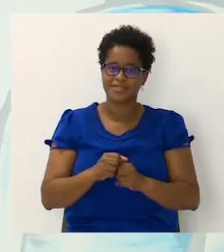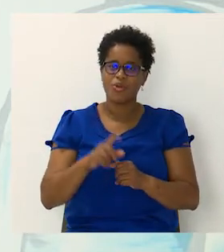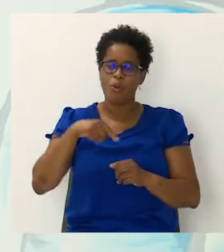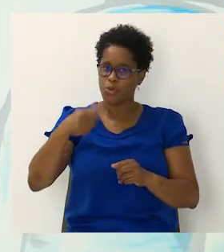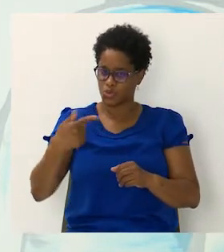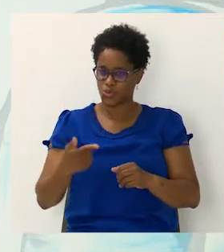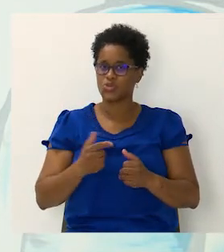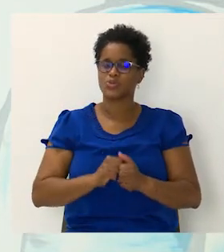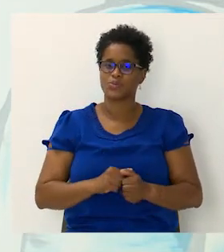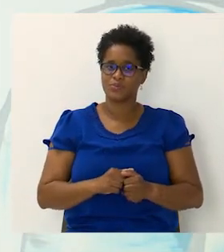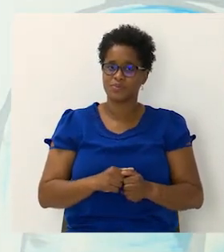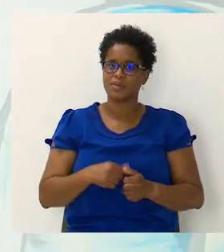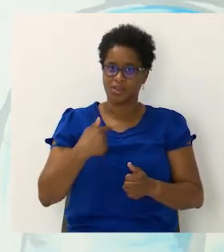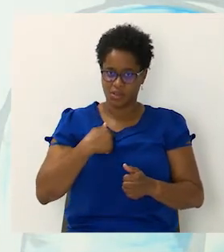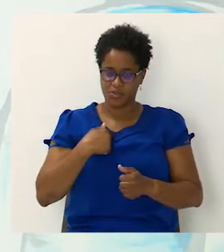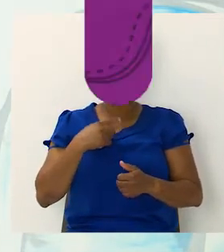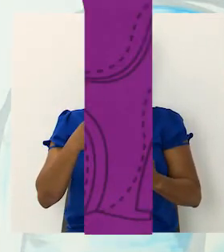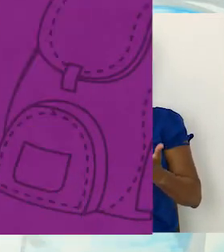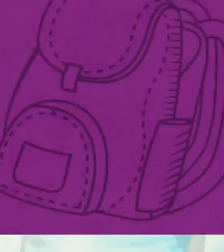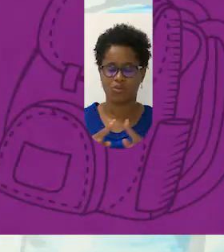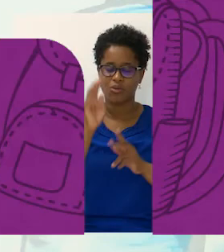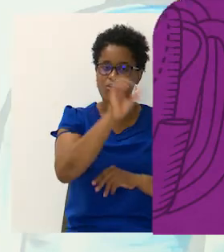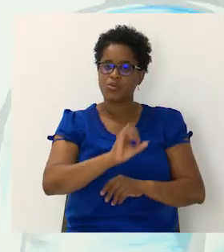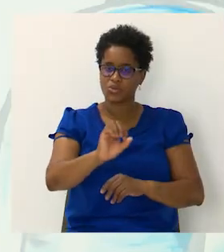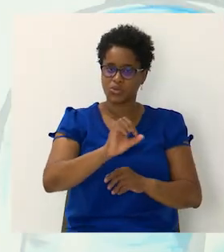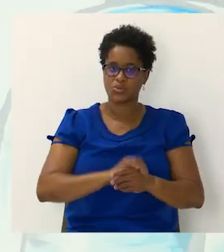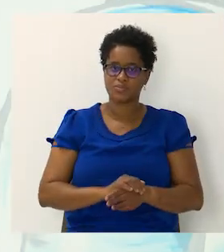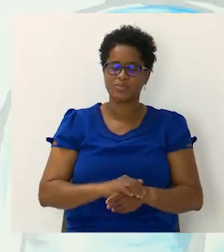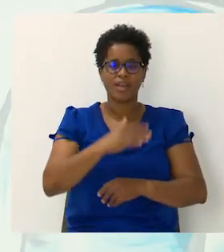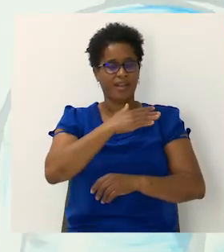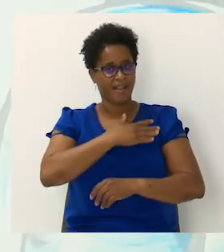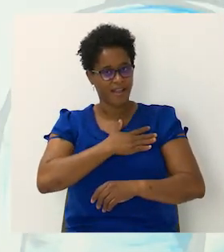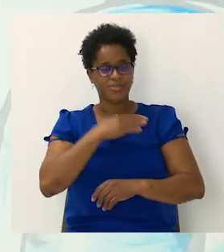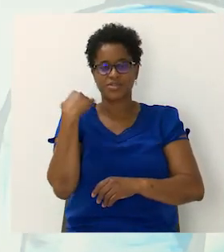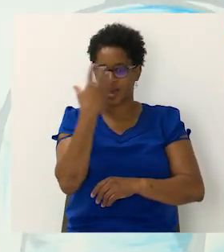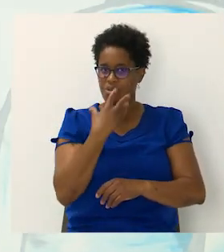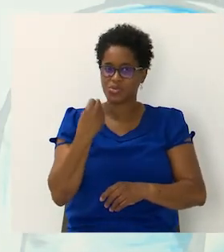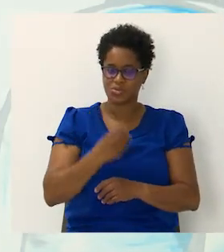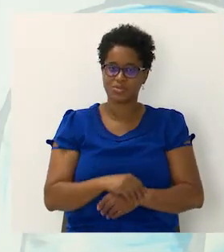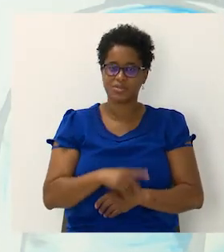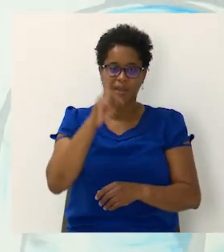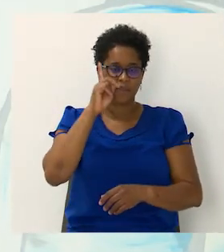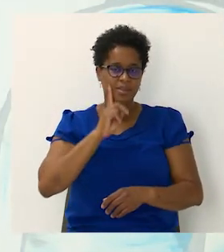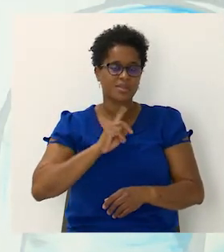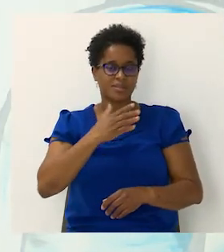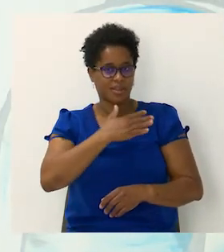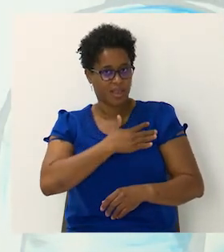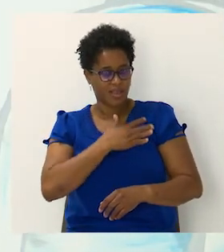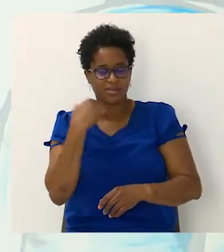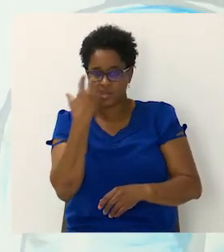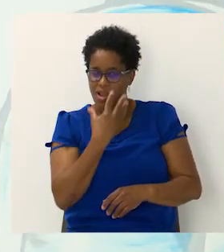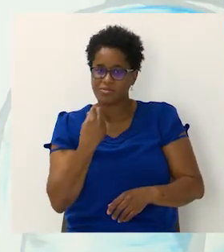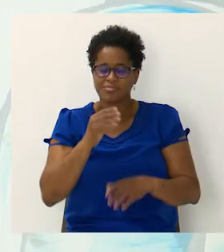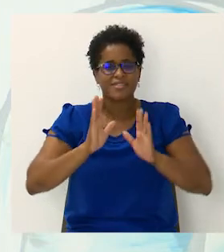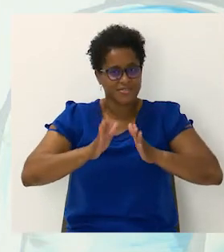outros. Conto convosco. Caros alunos e caros alunos,